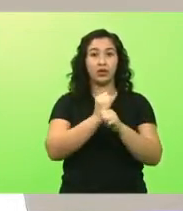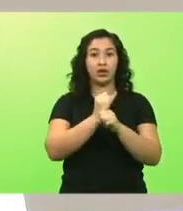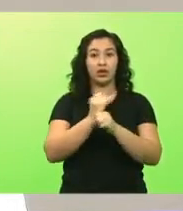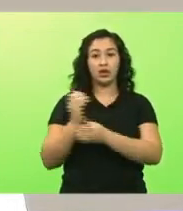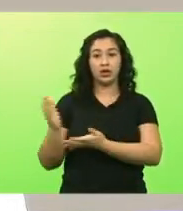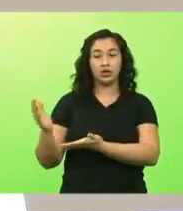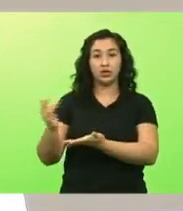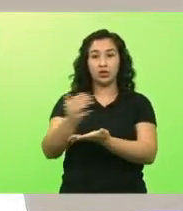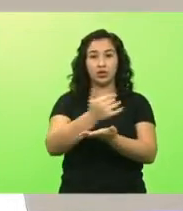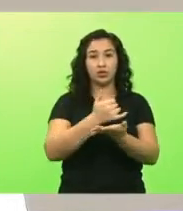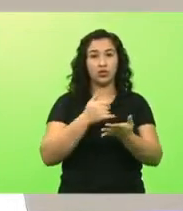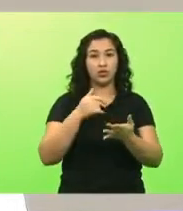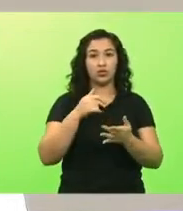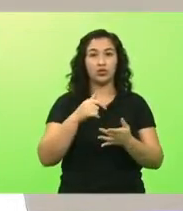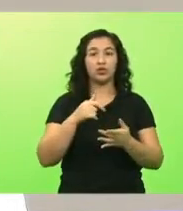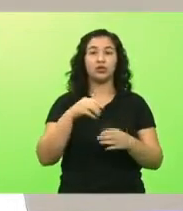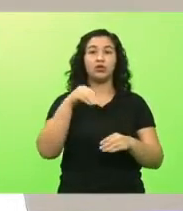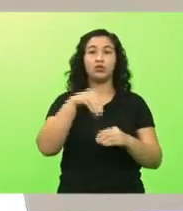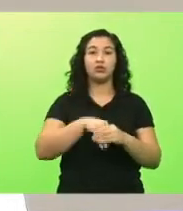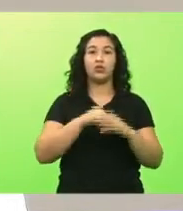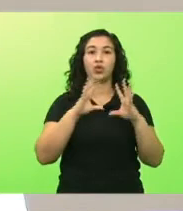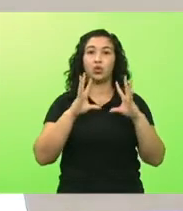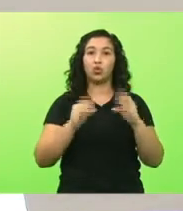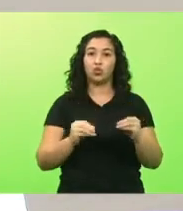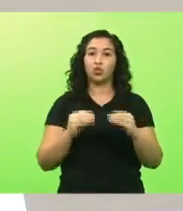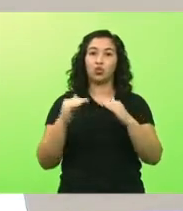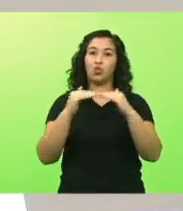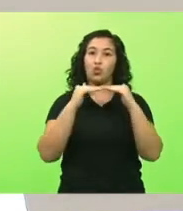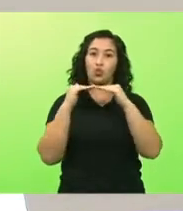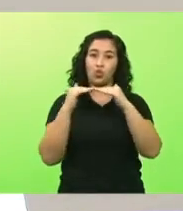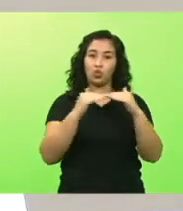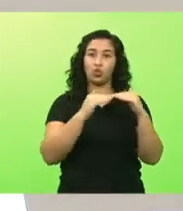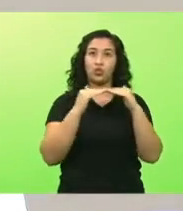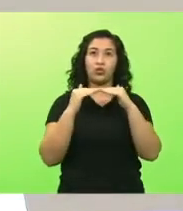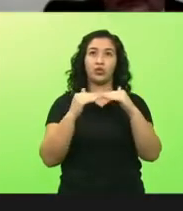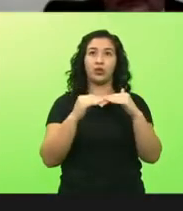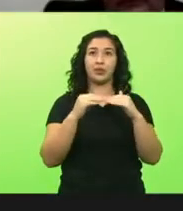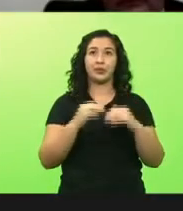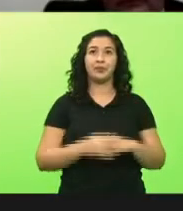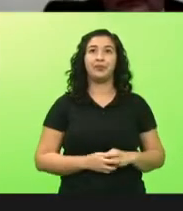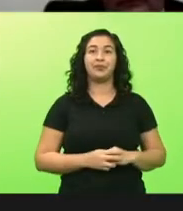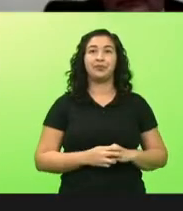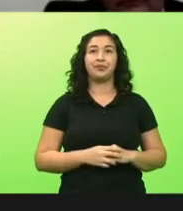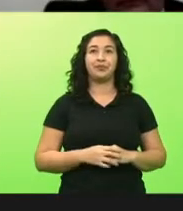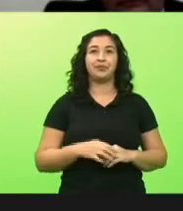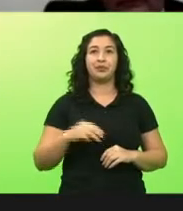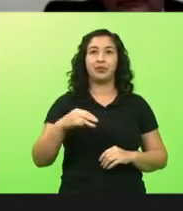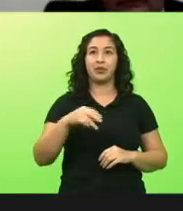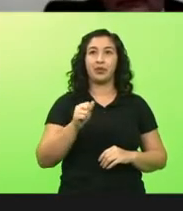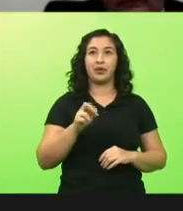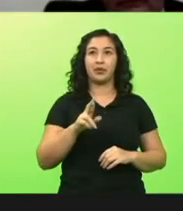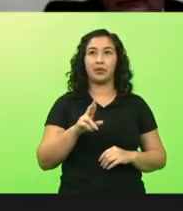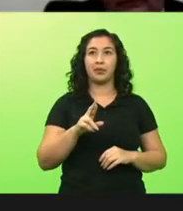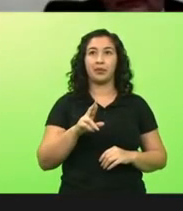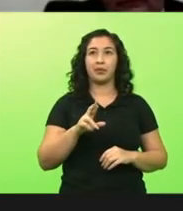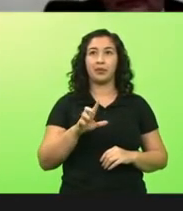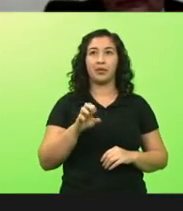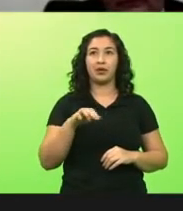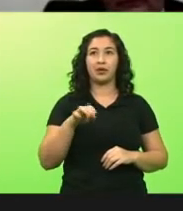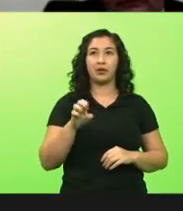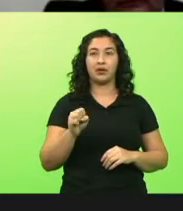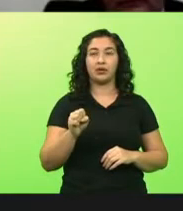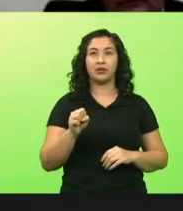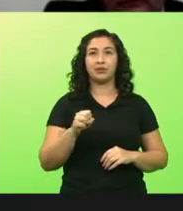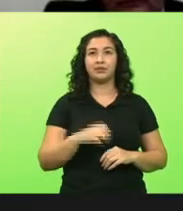votos. Tudo isso com a devida concordância da deputada Marlene Fengler. Senhor presidente, deputado Nazareno